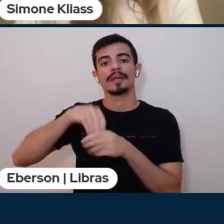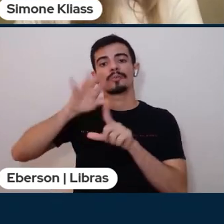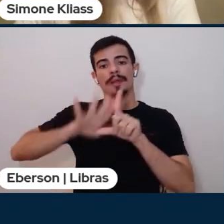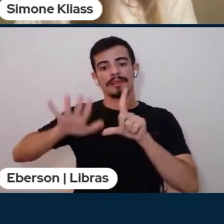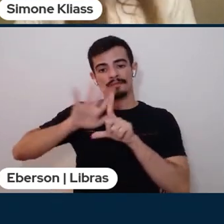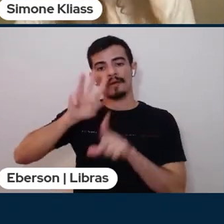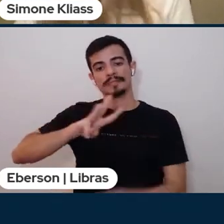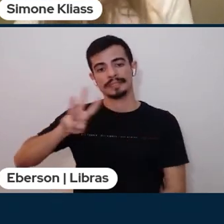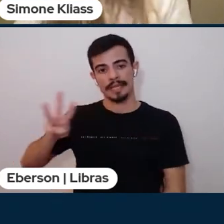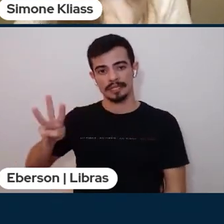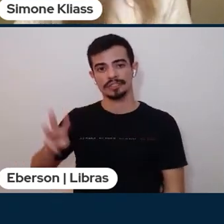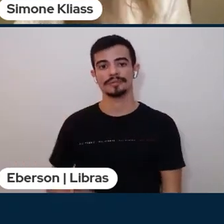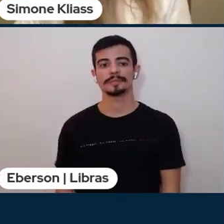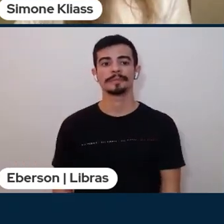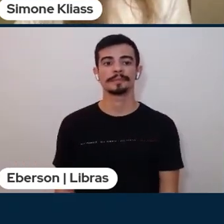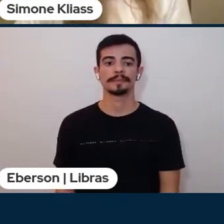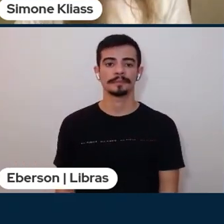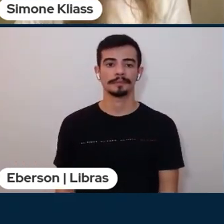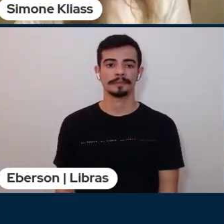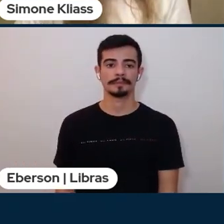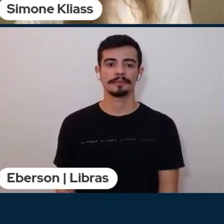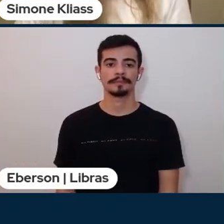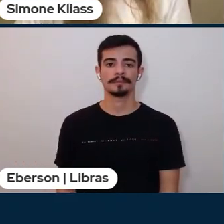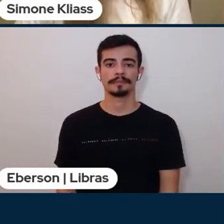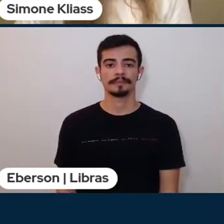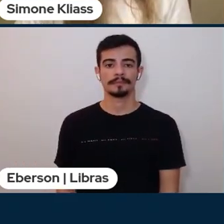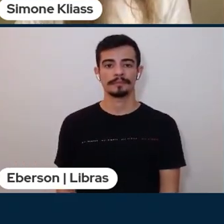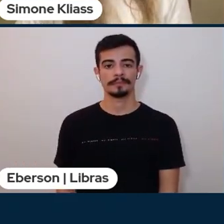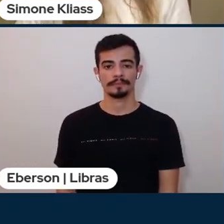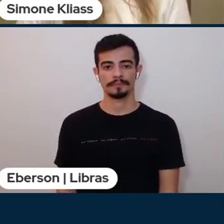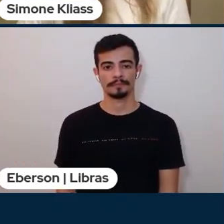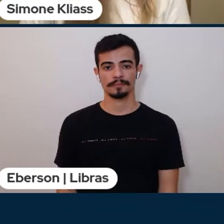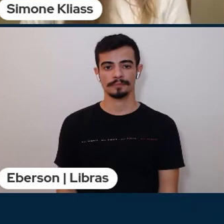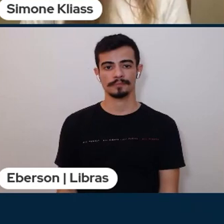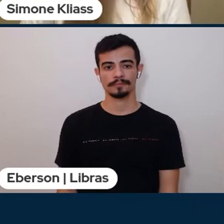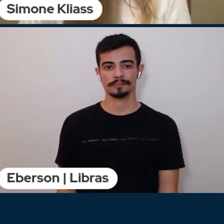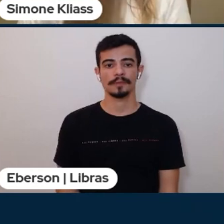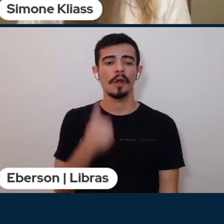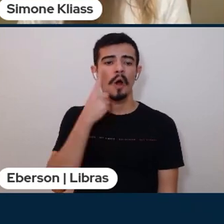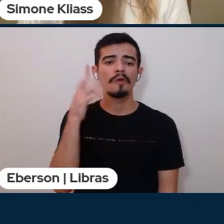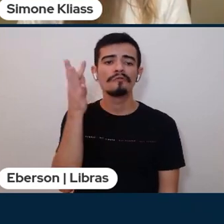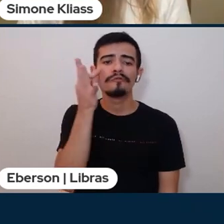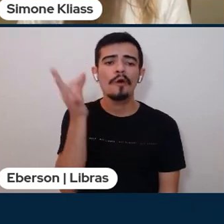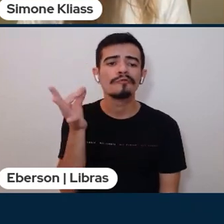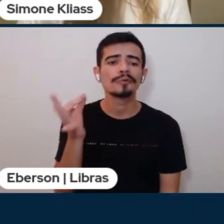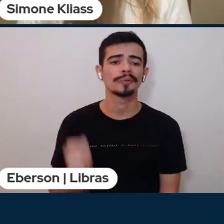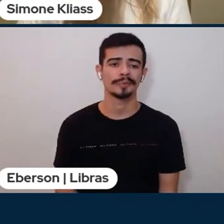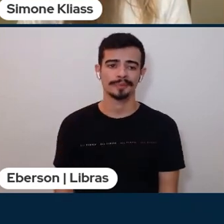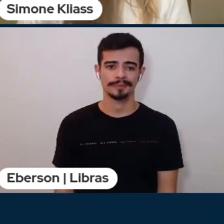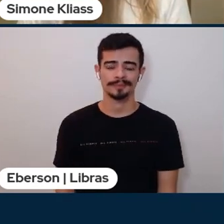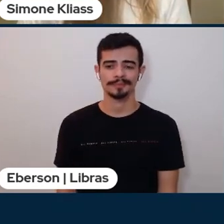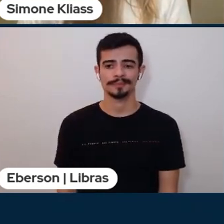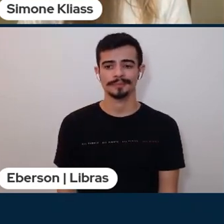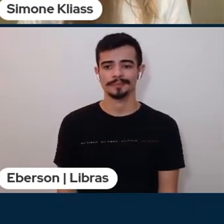site o rock olha que fofo gente é